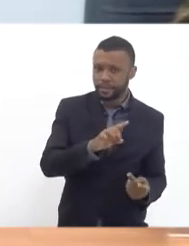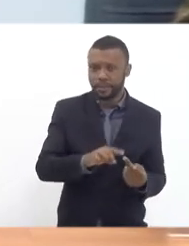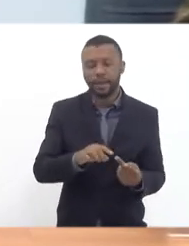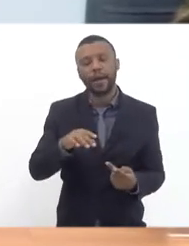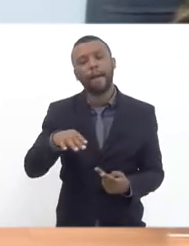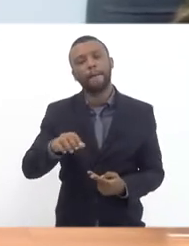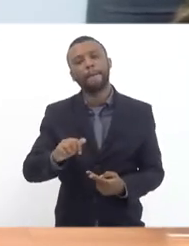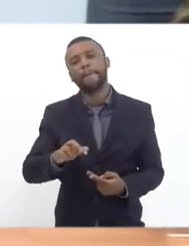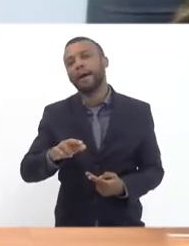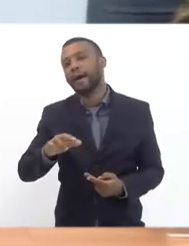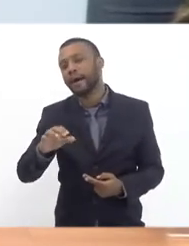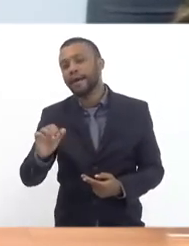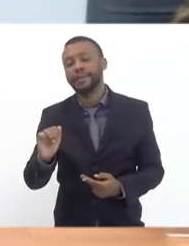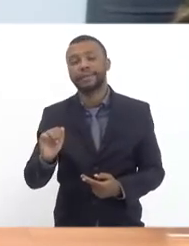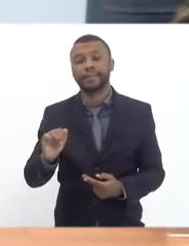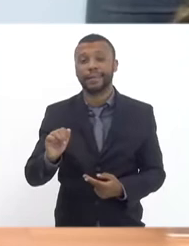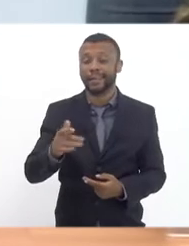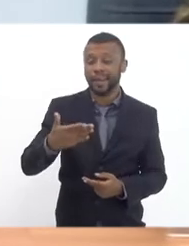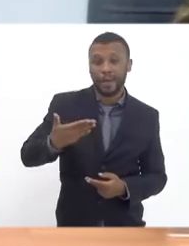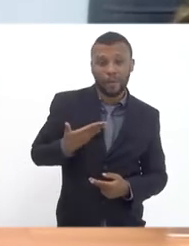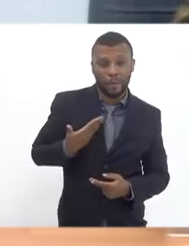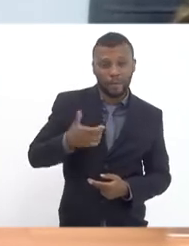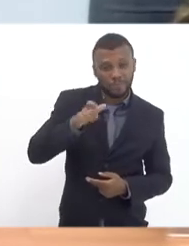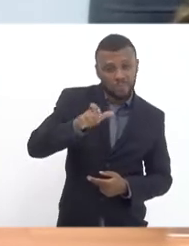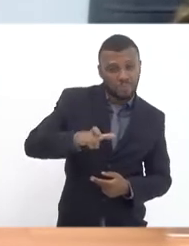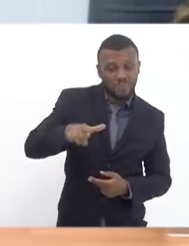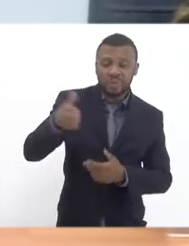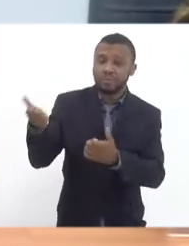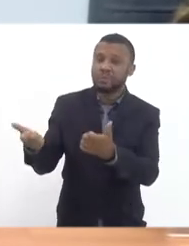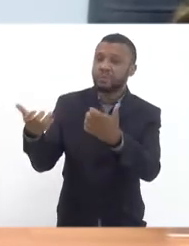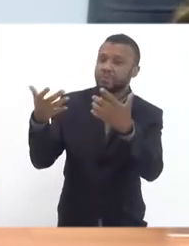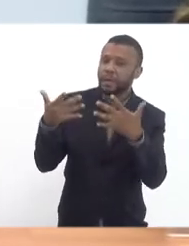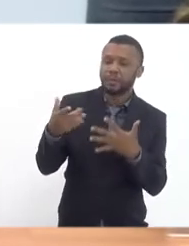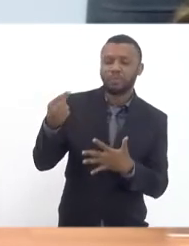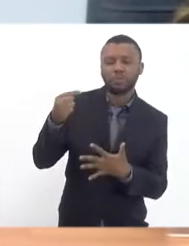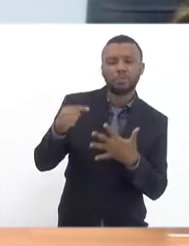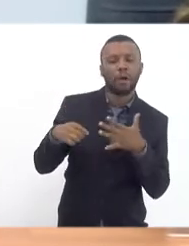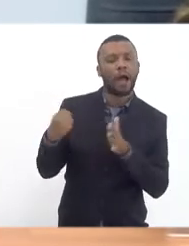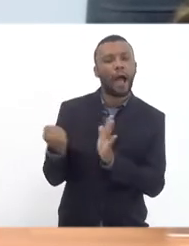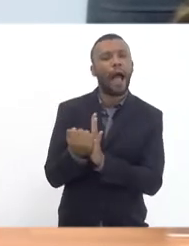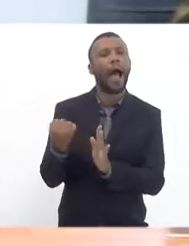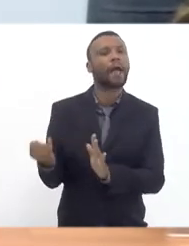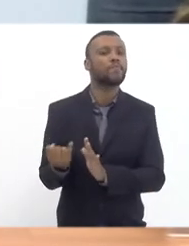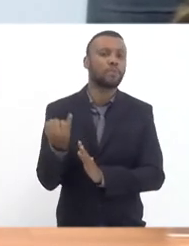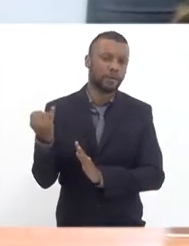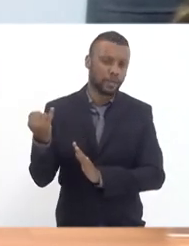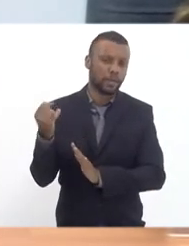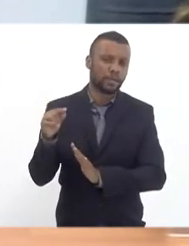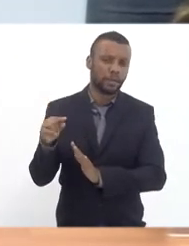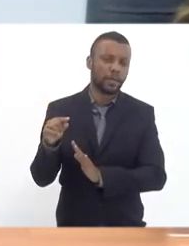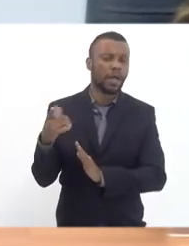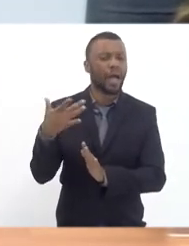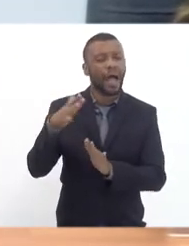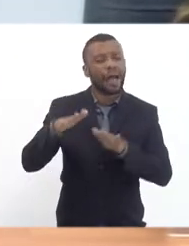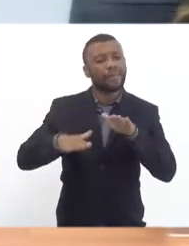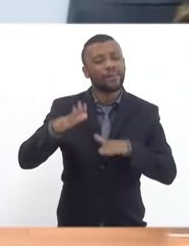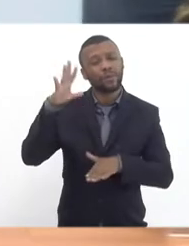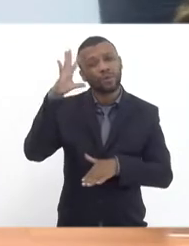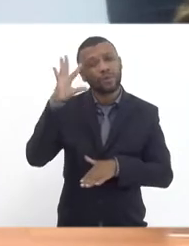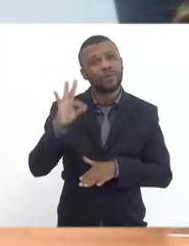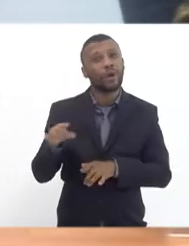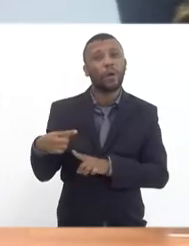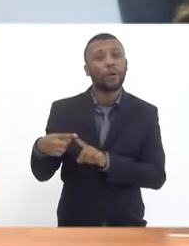sempre pontuaram a importância daquilo ali, eu não entendia o porquê que o poder público nunca tinha feito uma intervenção.